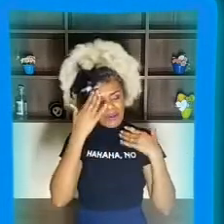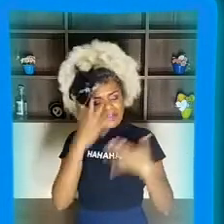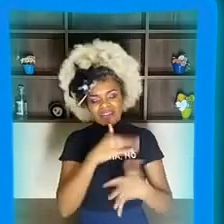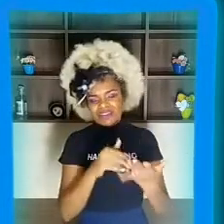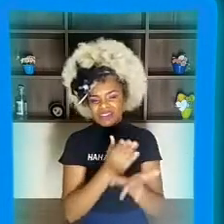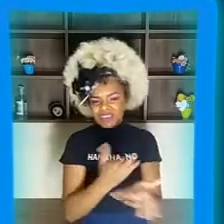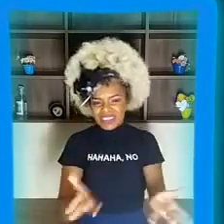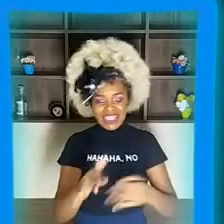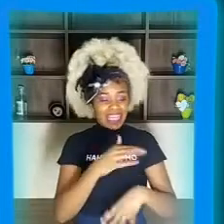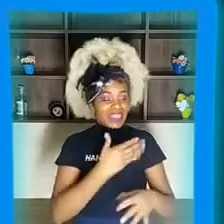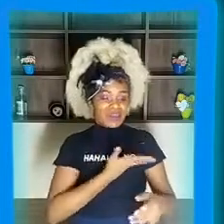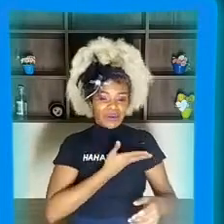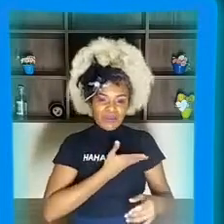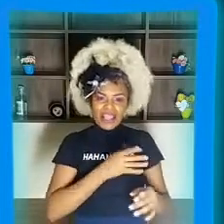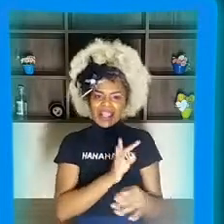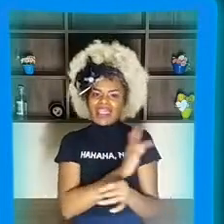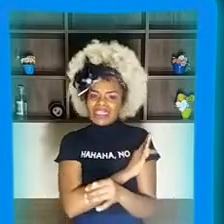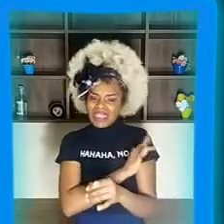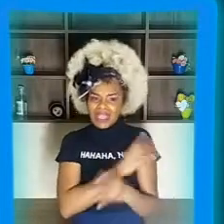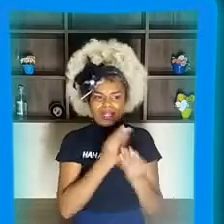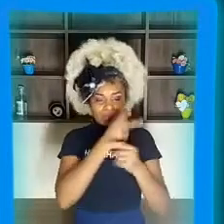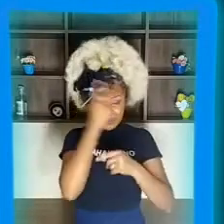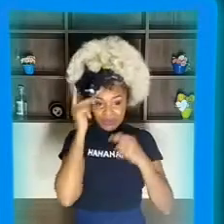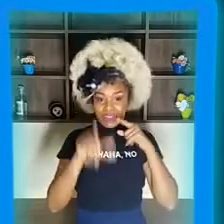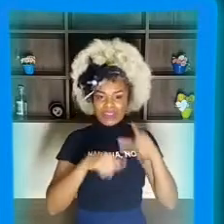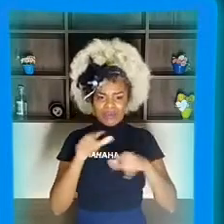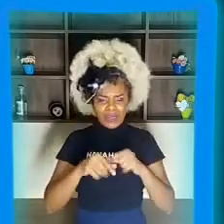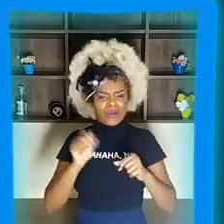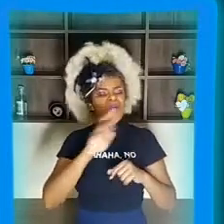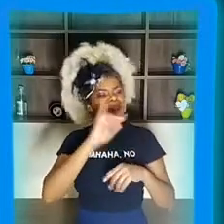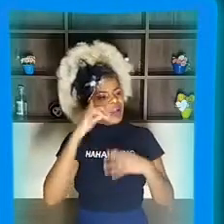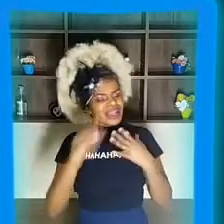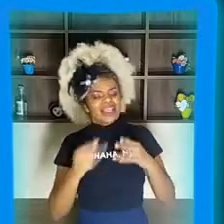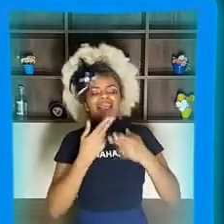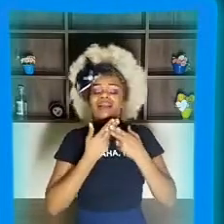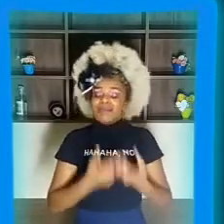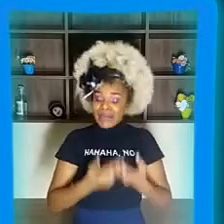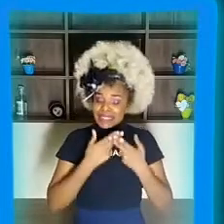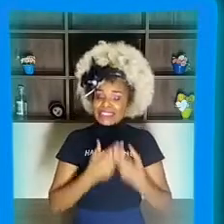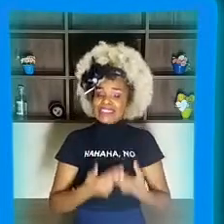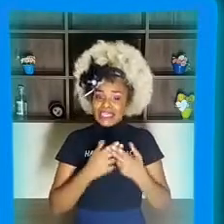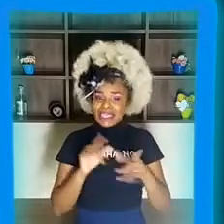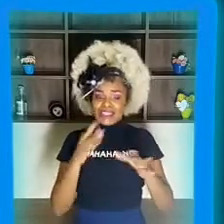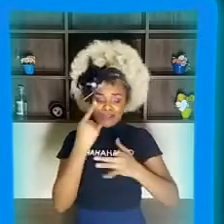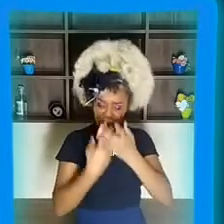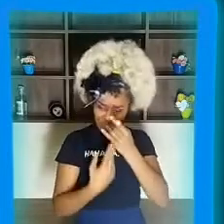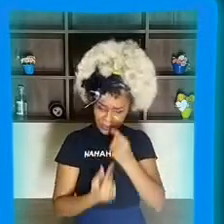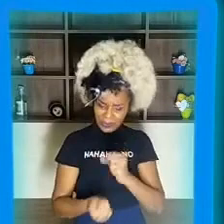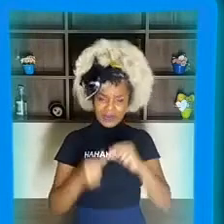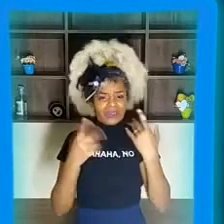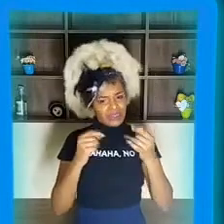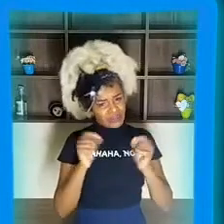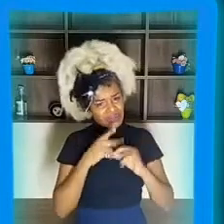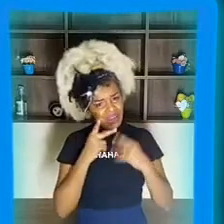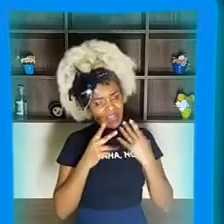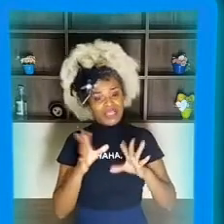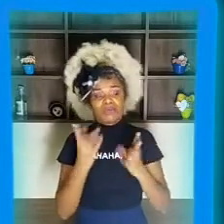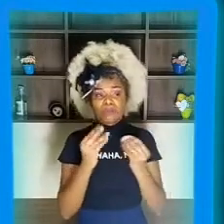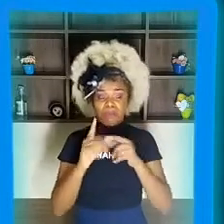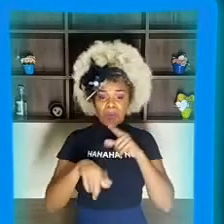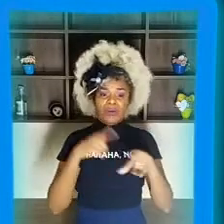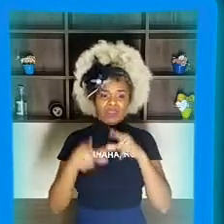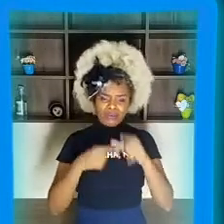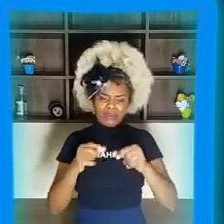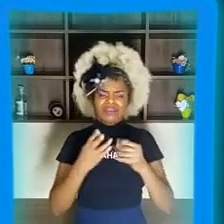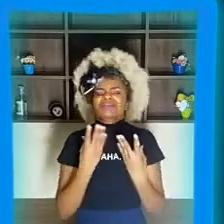vocês, aos companheiros que estão na técnica, muita gente que trabalhou. Marina, com sua paciência, que já foi decantada aqui, eu preciso frisar também que eu dei muito trabalho a